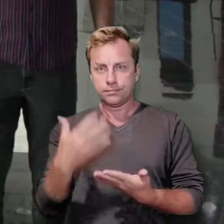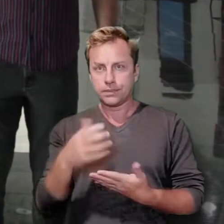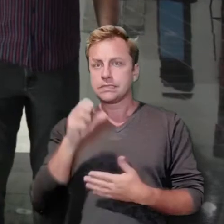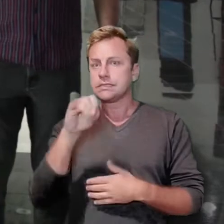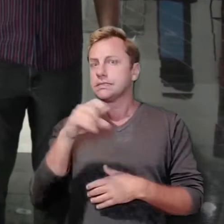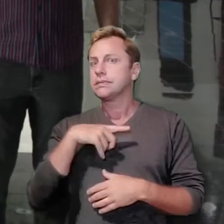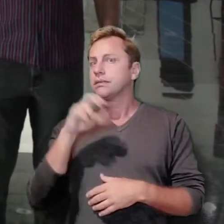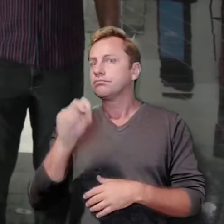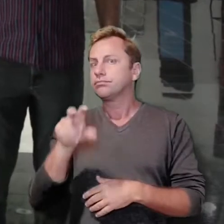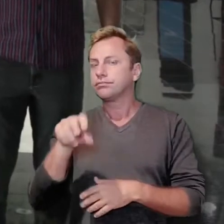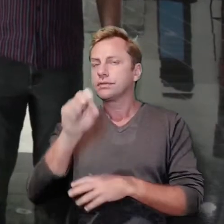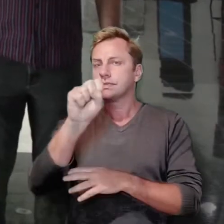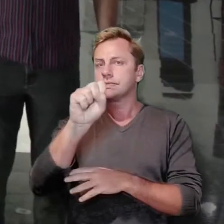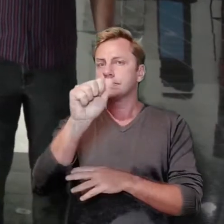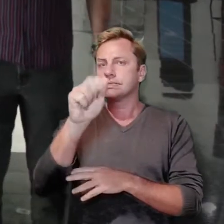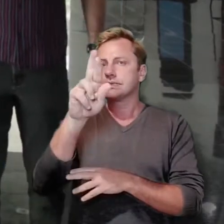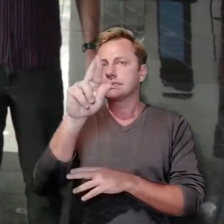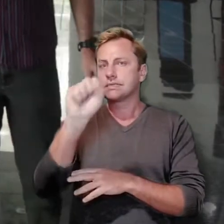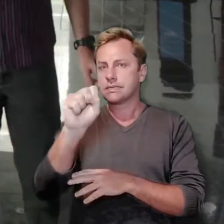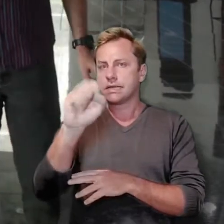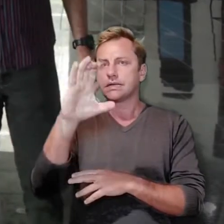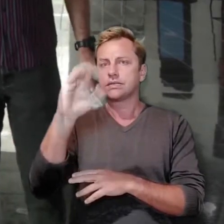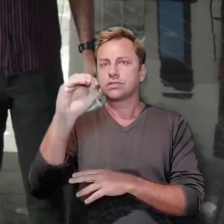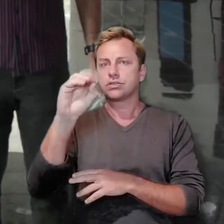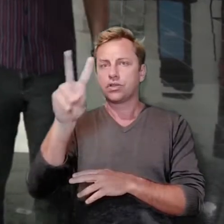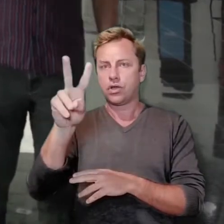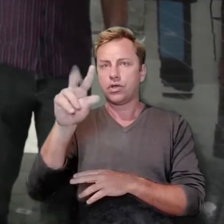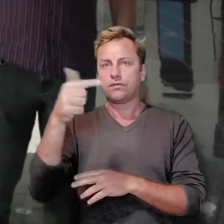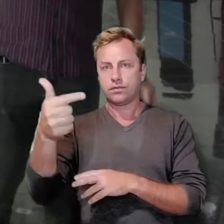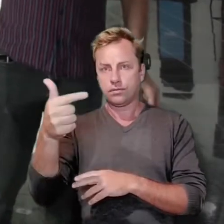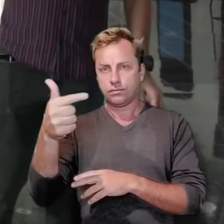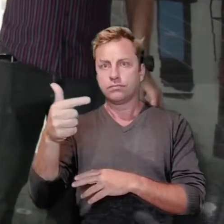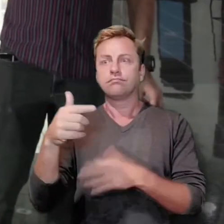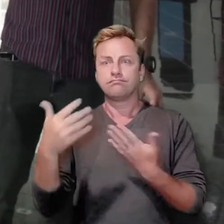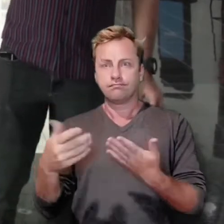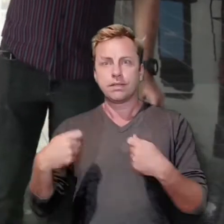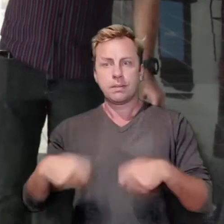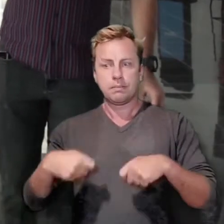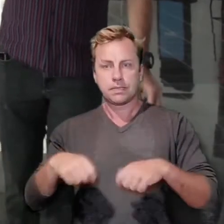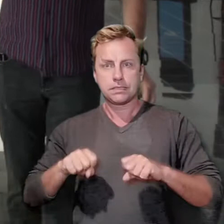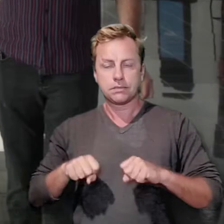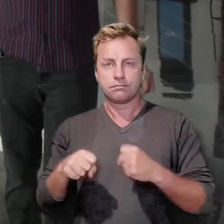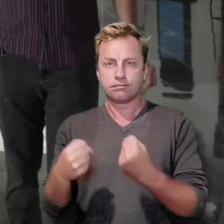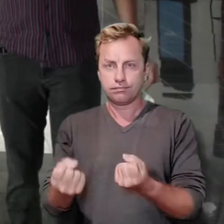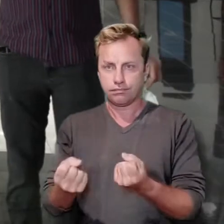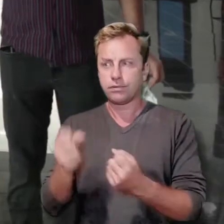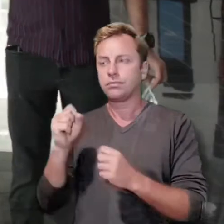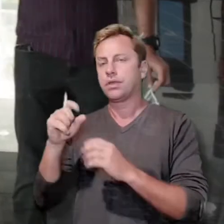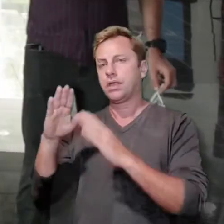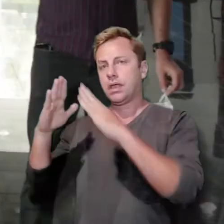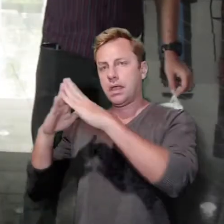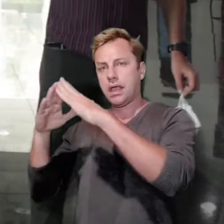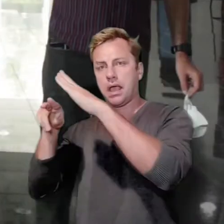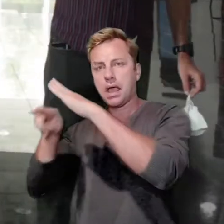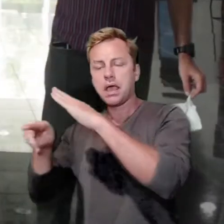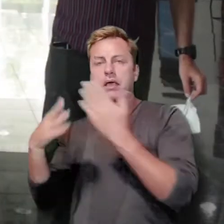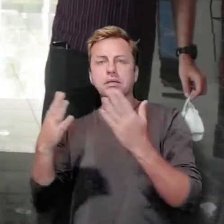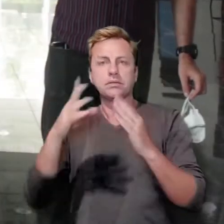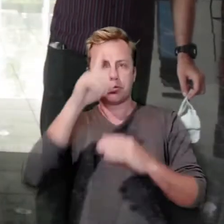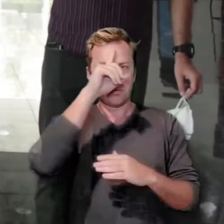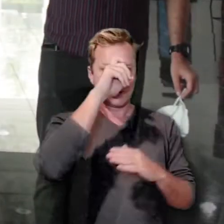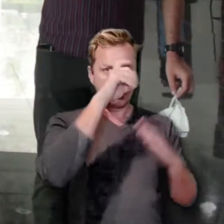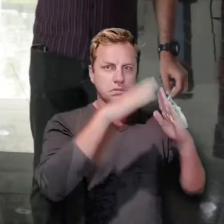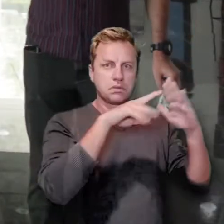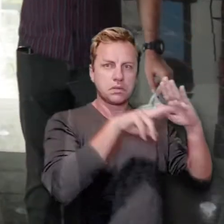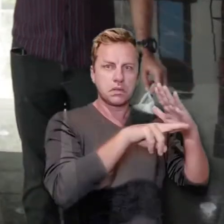com SARS-CoV-2 e está em processo de recuperação, seja em casa, seja no hospital